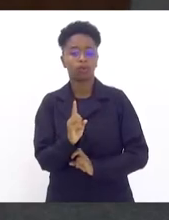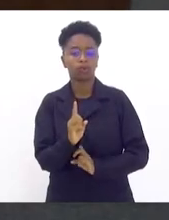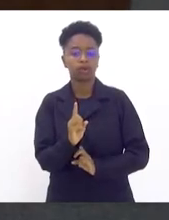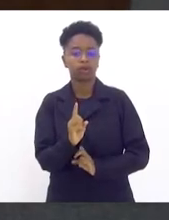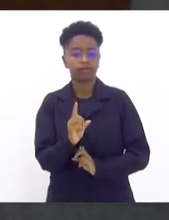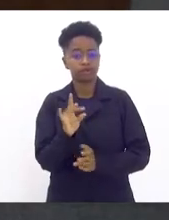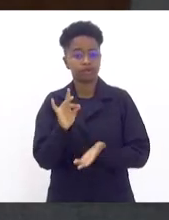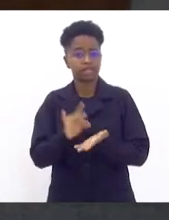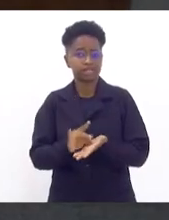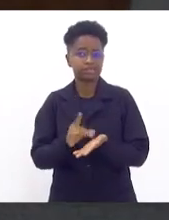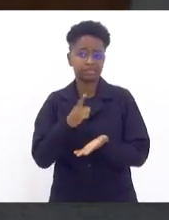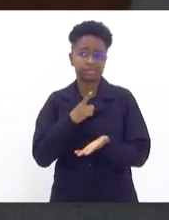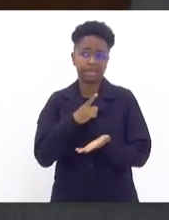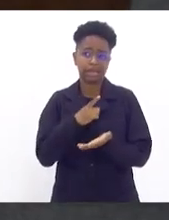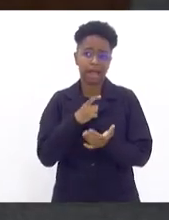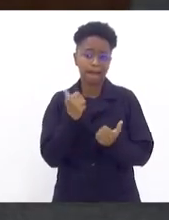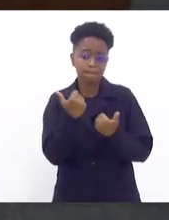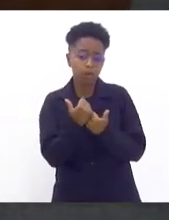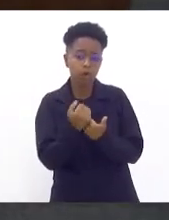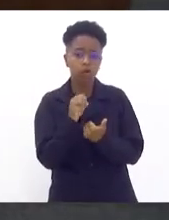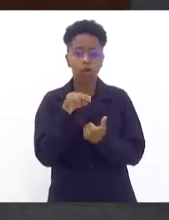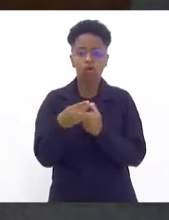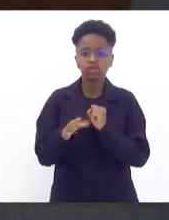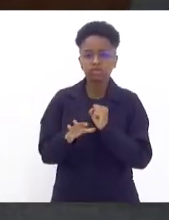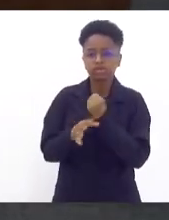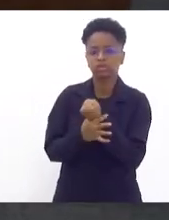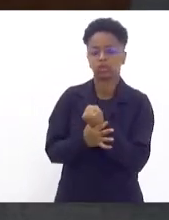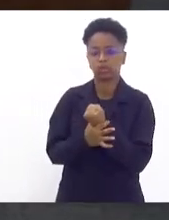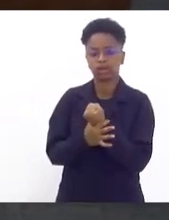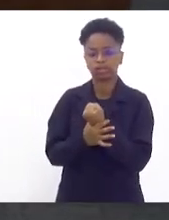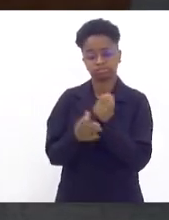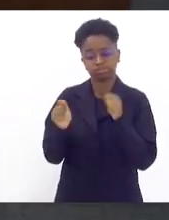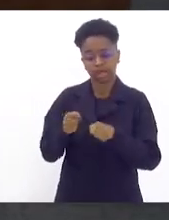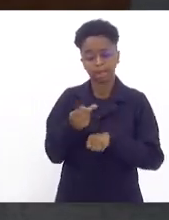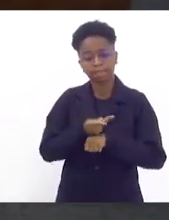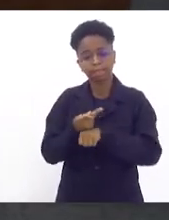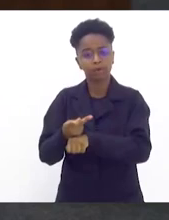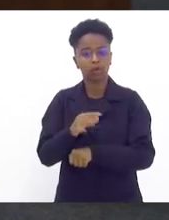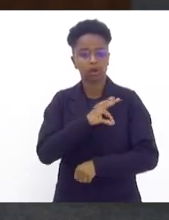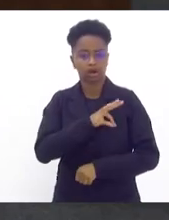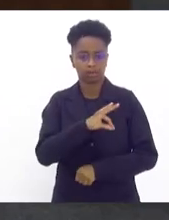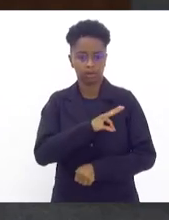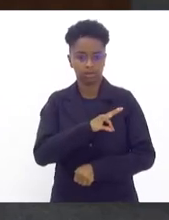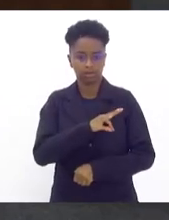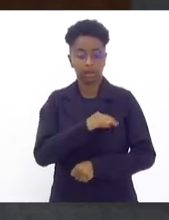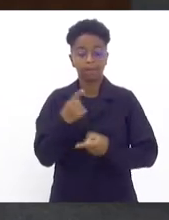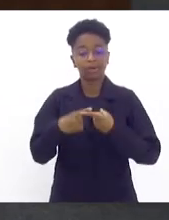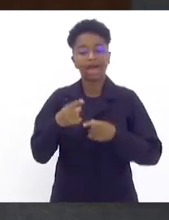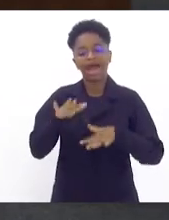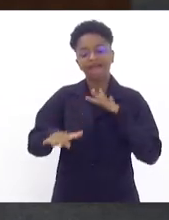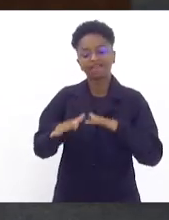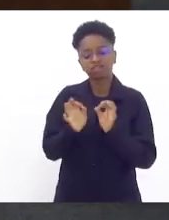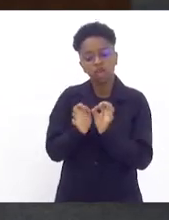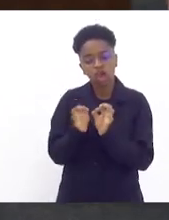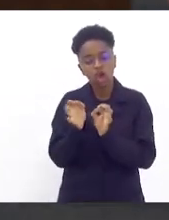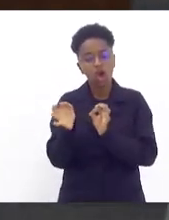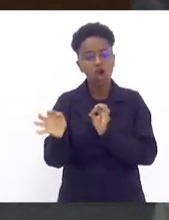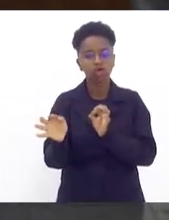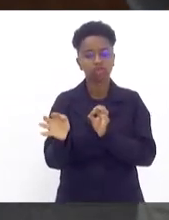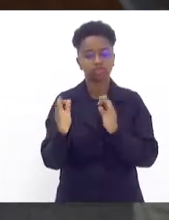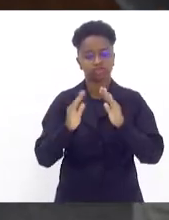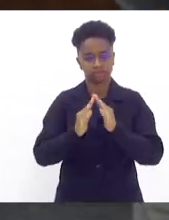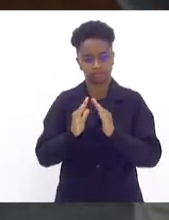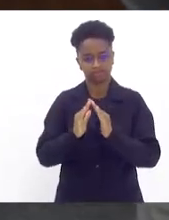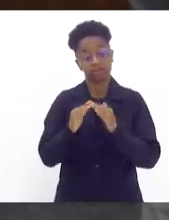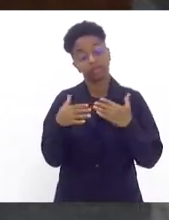necessariamente respaldadas ou asseguradas a procurar uma delegacia que esteja longe da sua